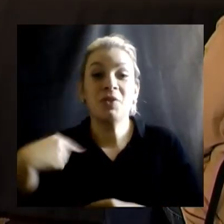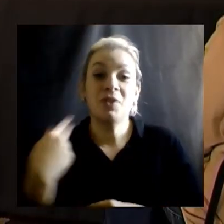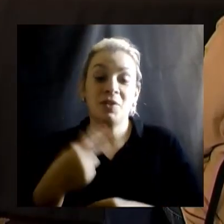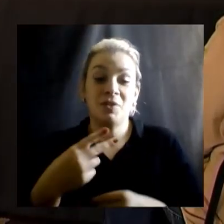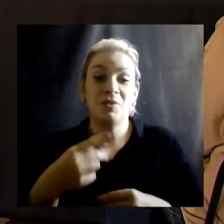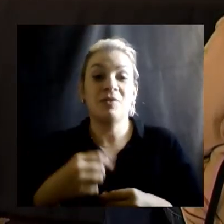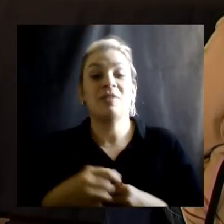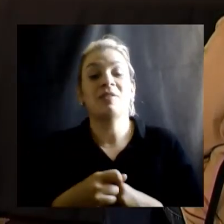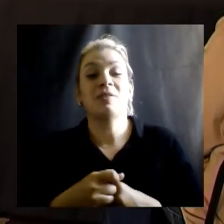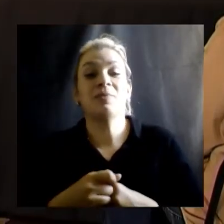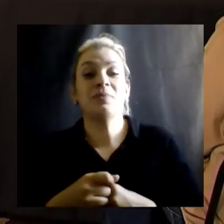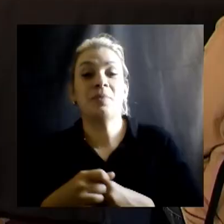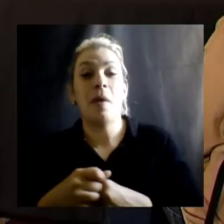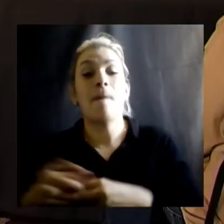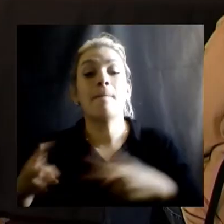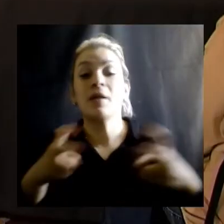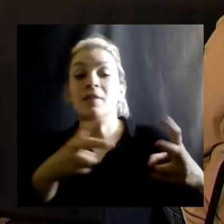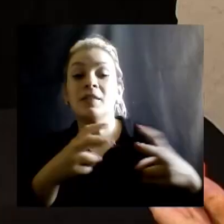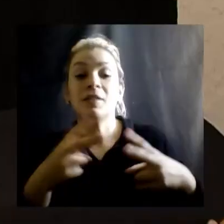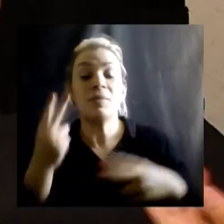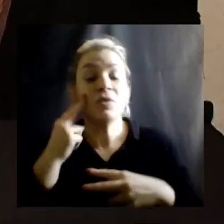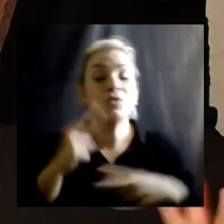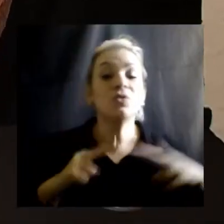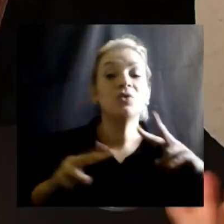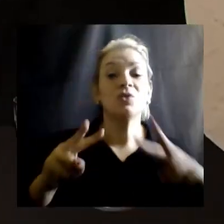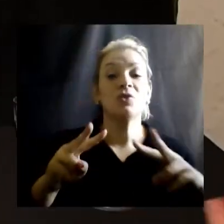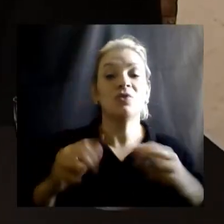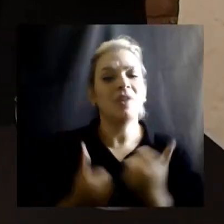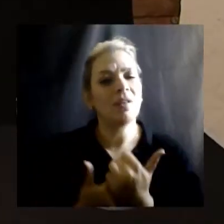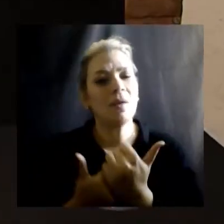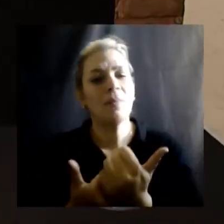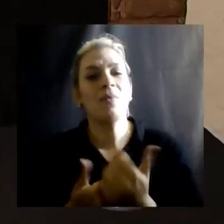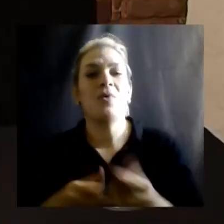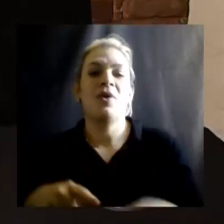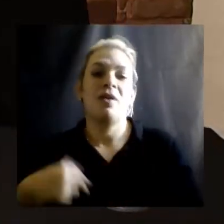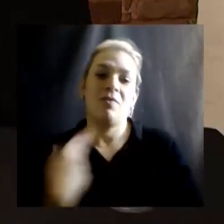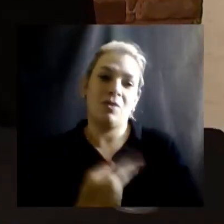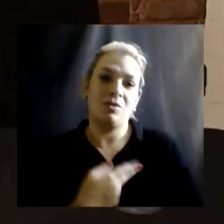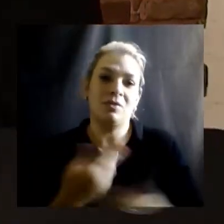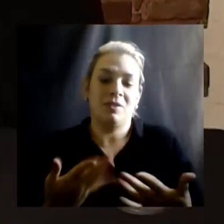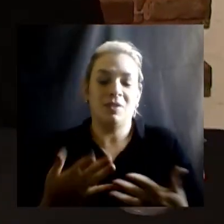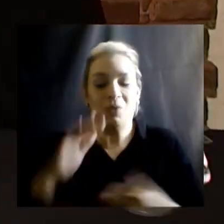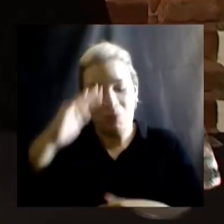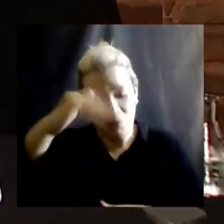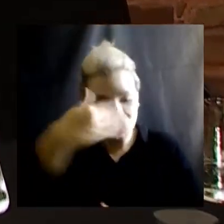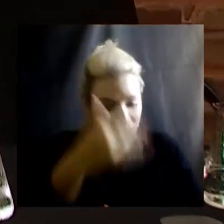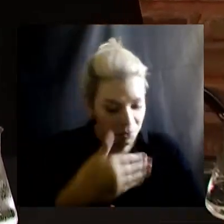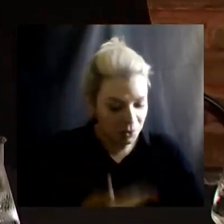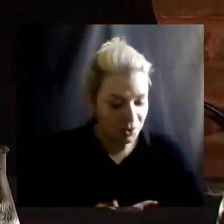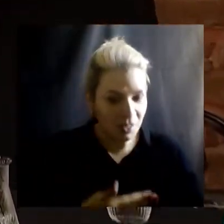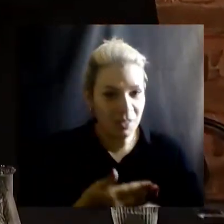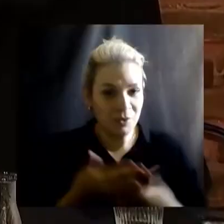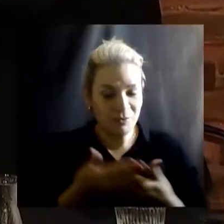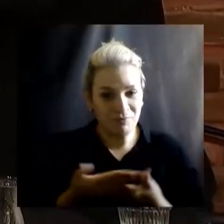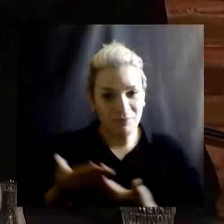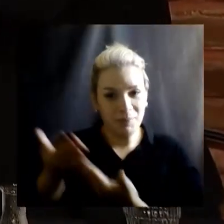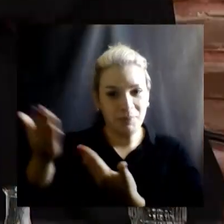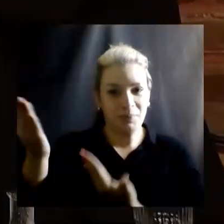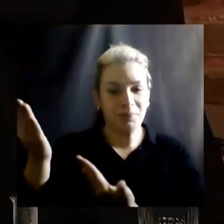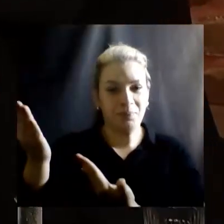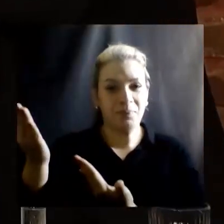contribui, que dá apoio, que dá suporte para a gente. Para os homenageados, o reconhecimento também evidencia